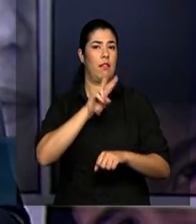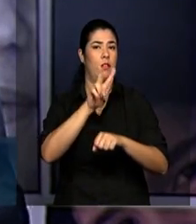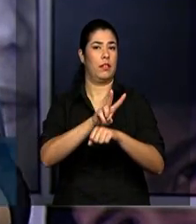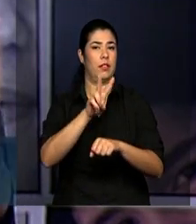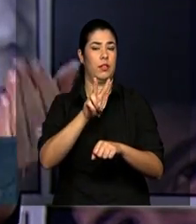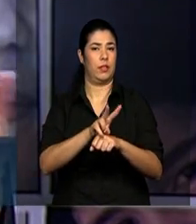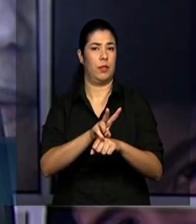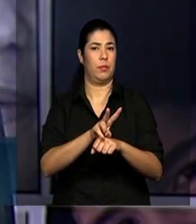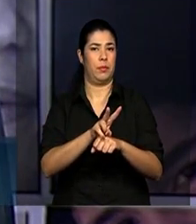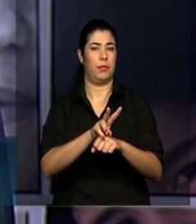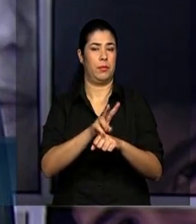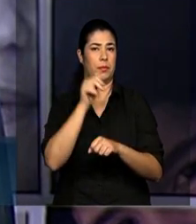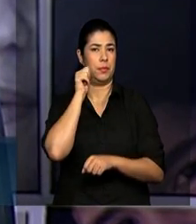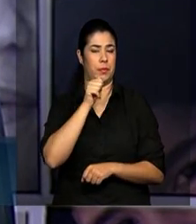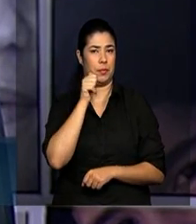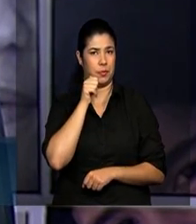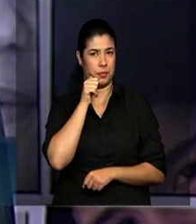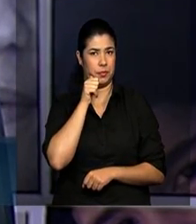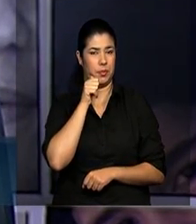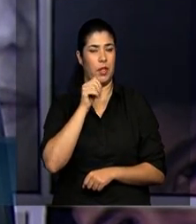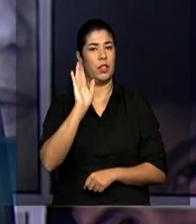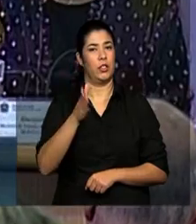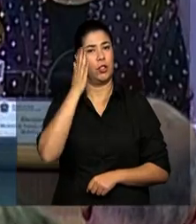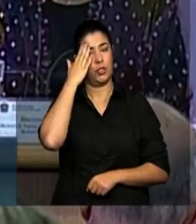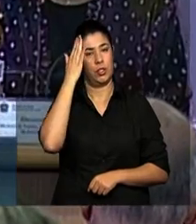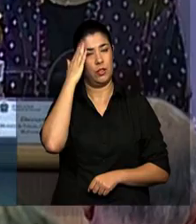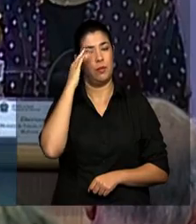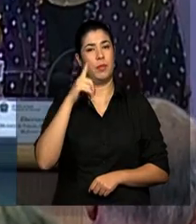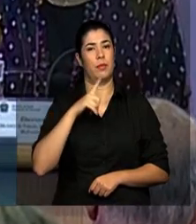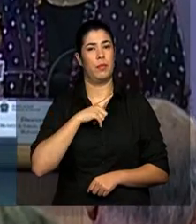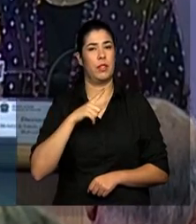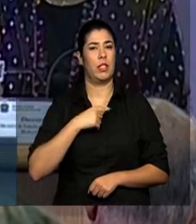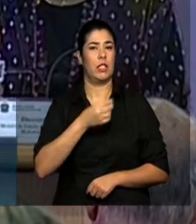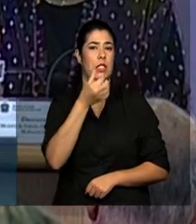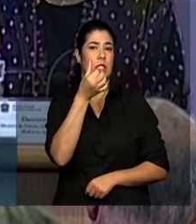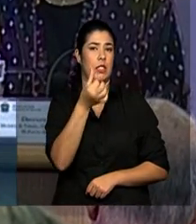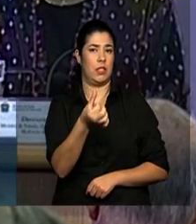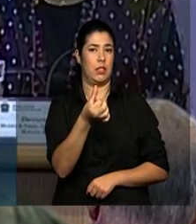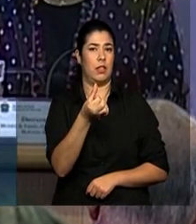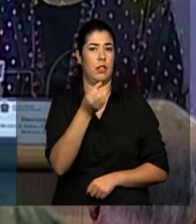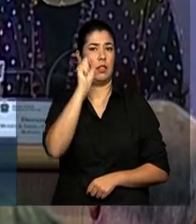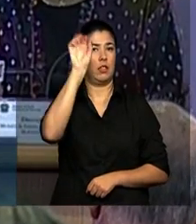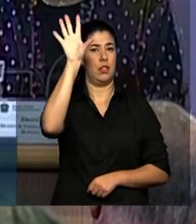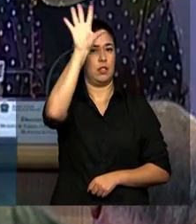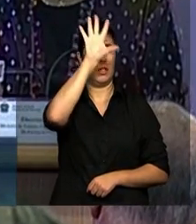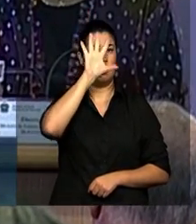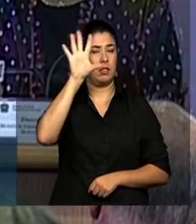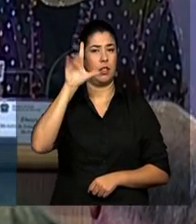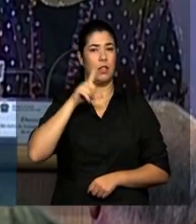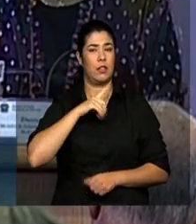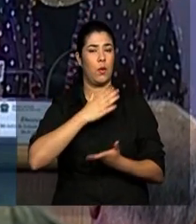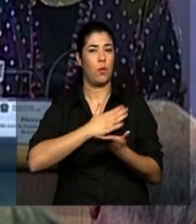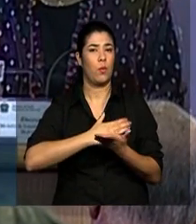passos em que a senhora está nos conduzindo. Já temos 6 estados com aporte a essas